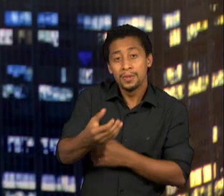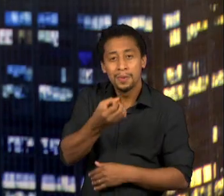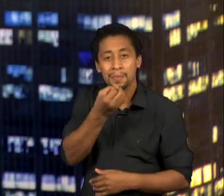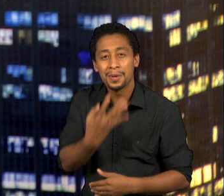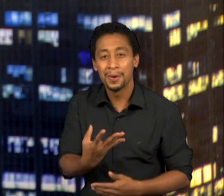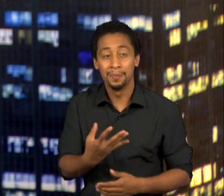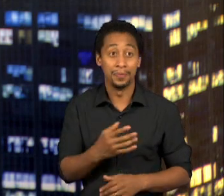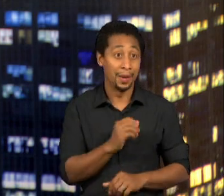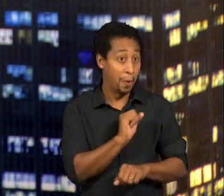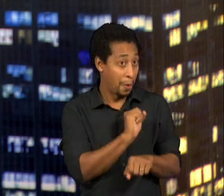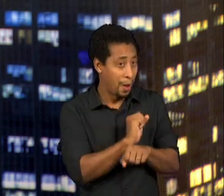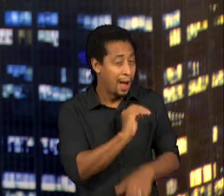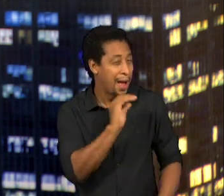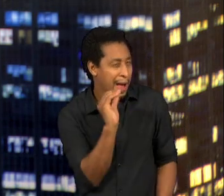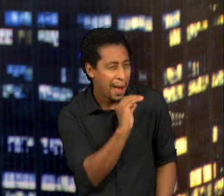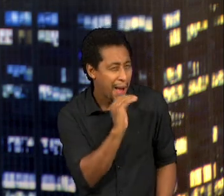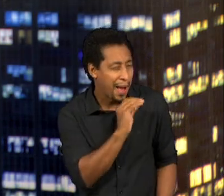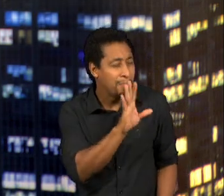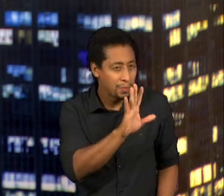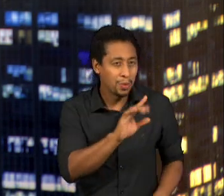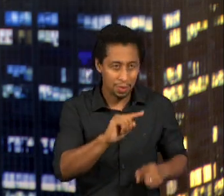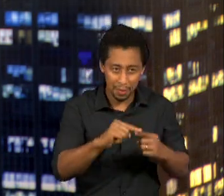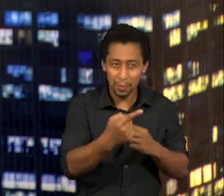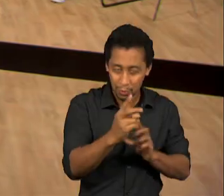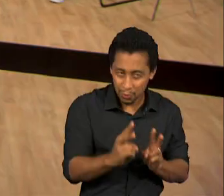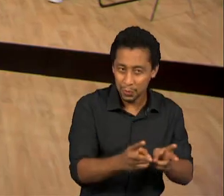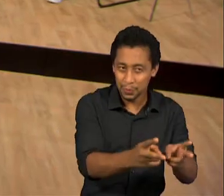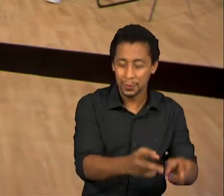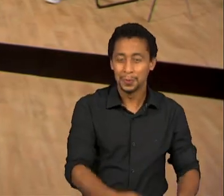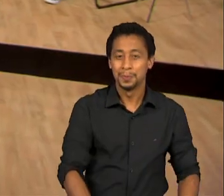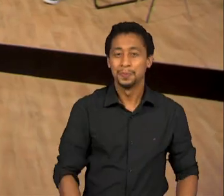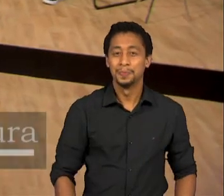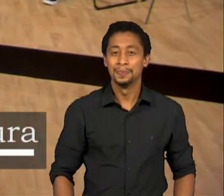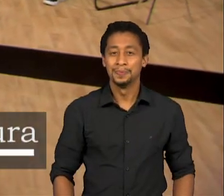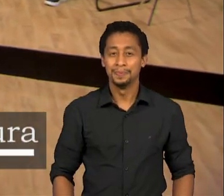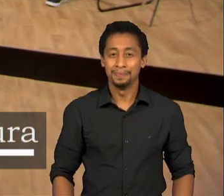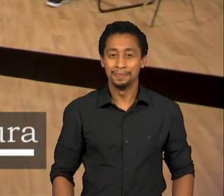uma pausinha rápida nessa conversa e a gente volta já.